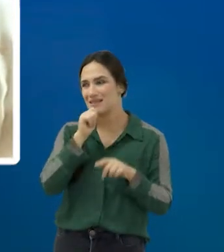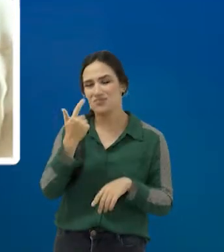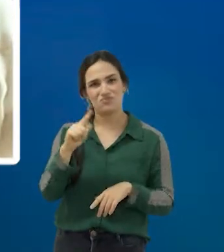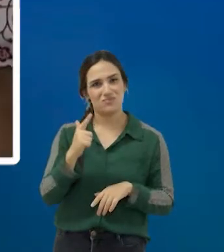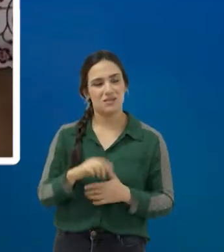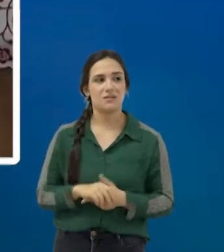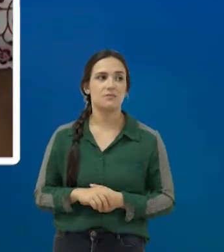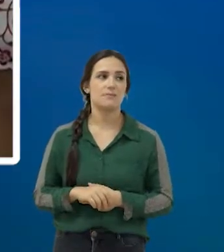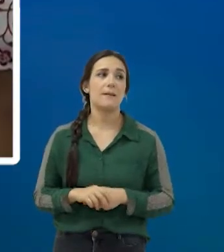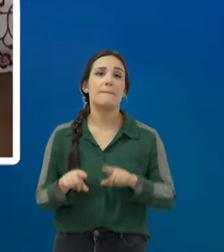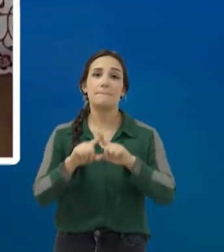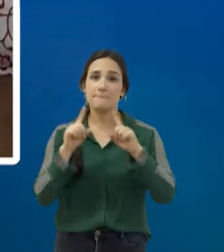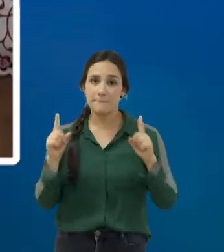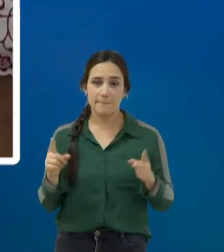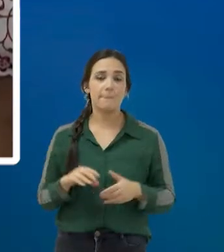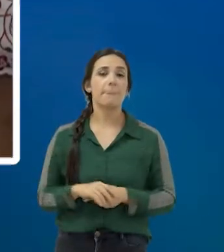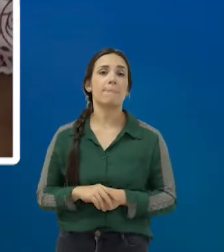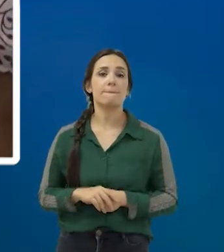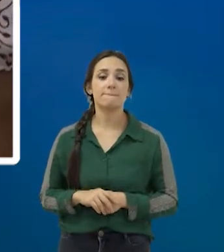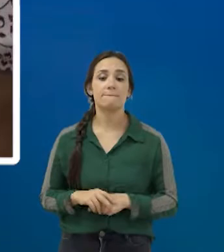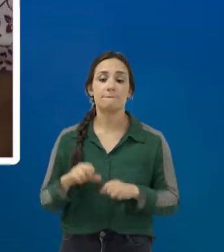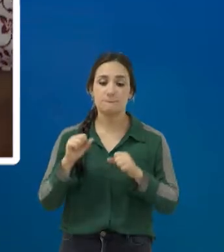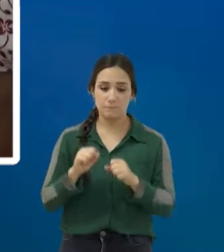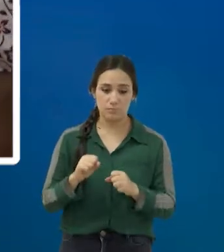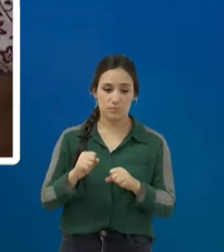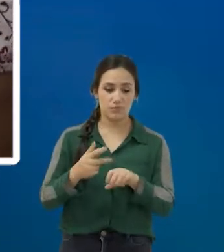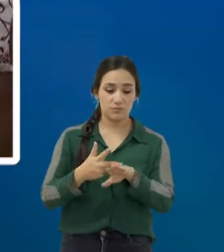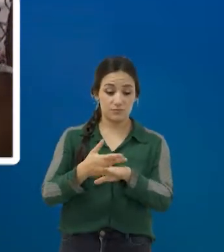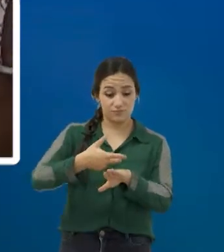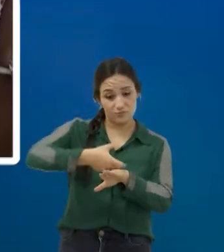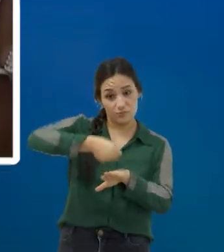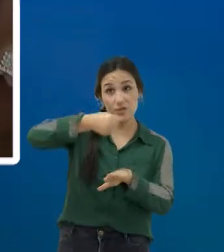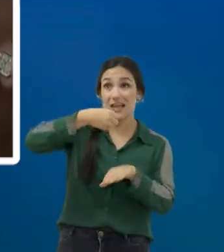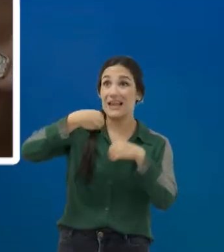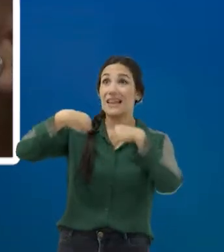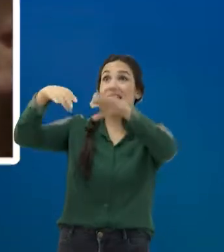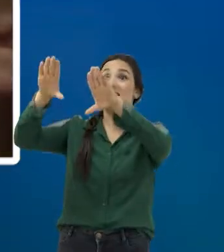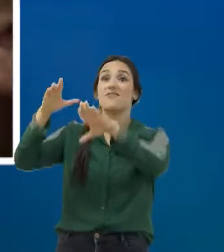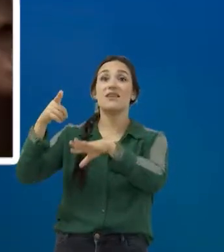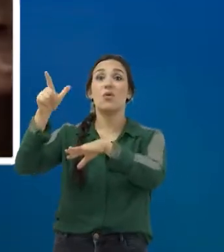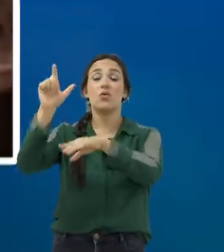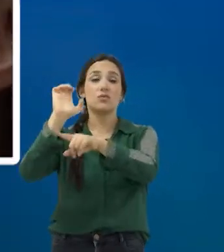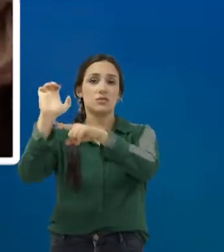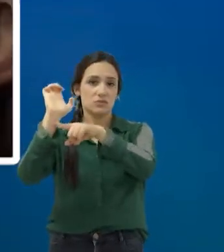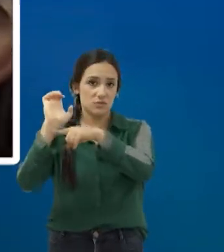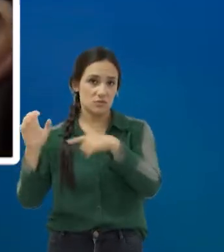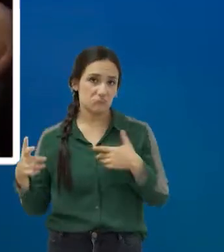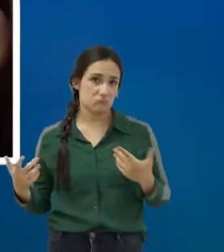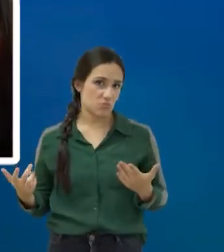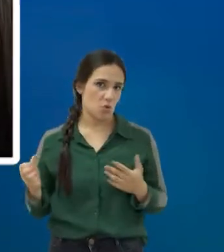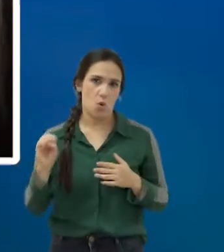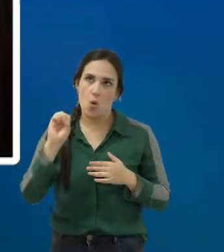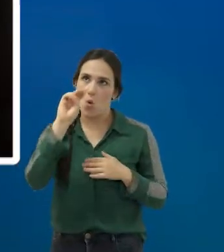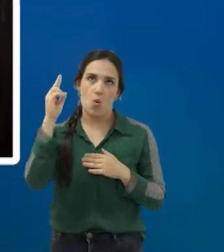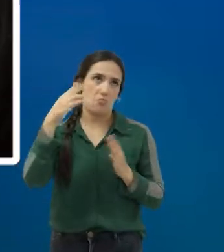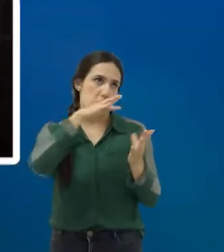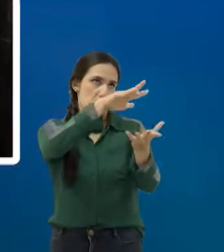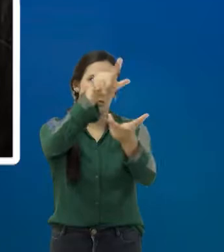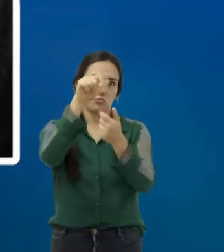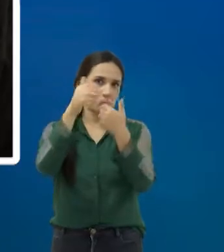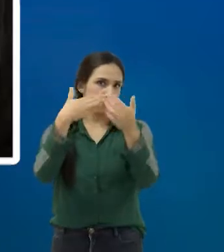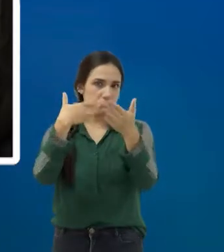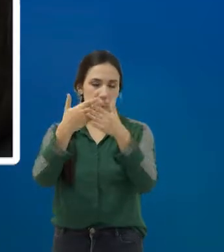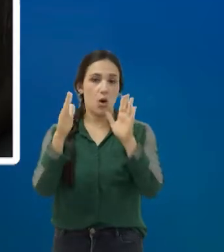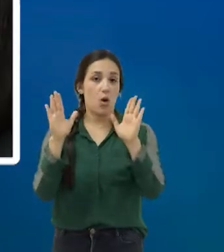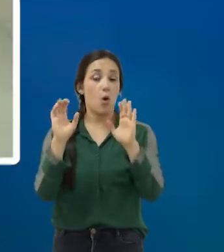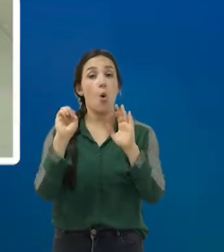assim, pode ser coletada a medula tanto aqui no estado e enviada a medula para o estado onde está o paciente ou para o mundo, né, qualquer país